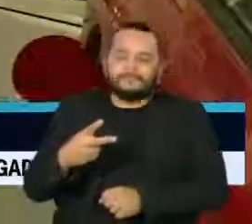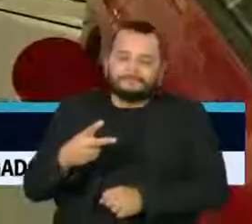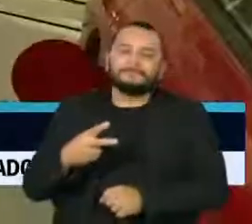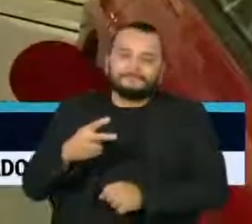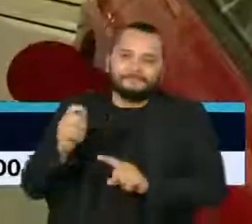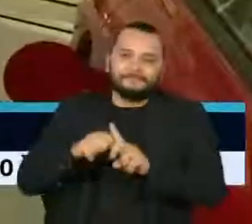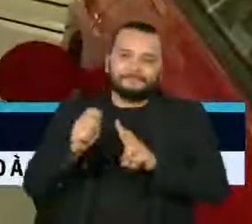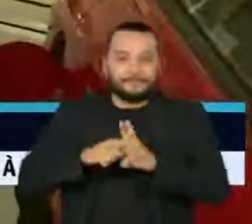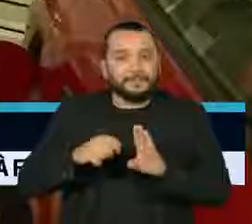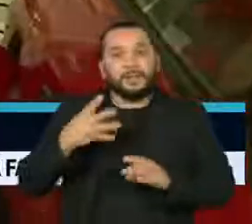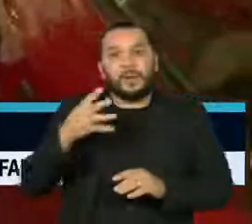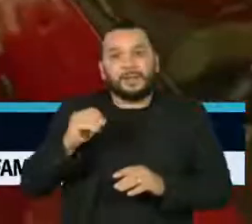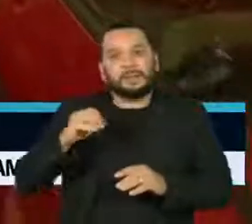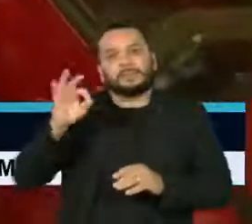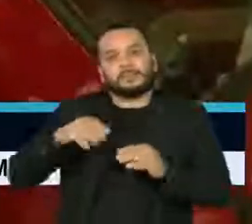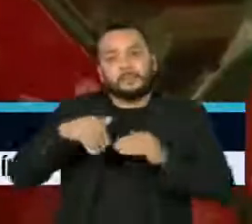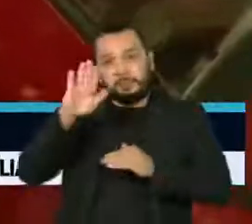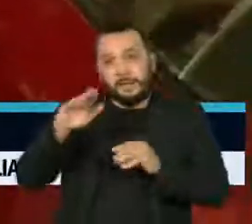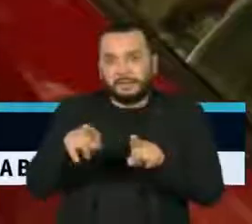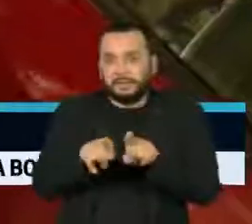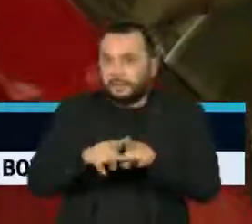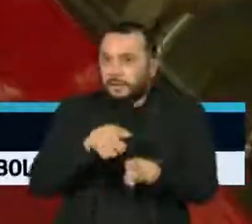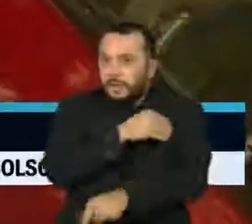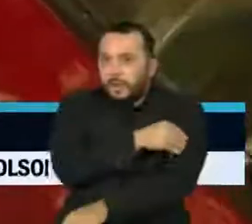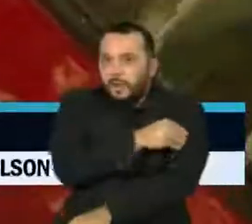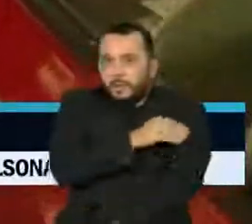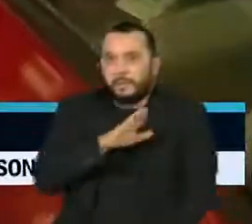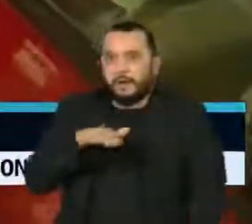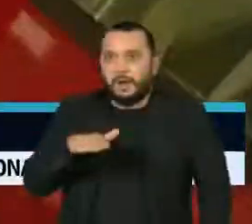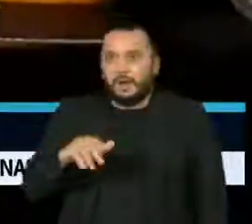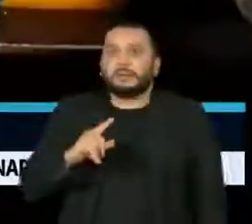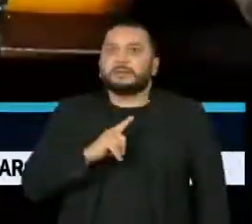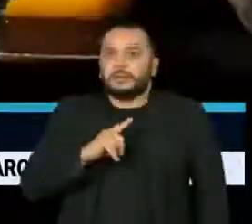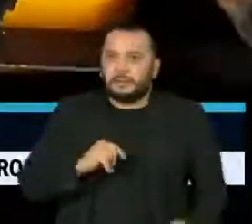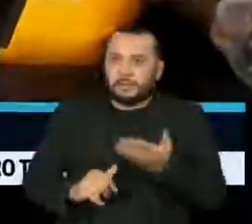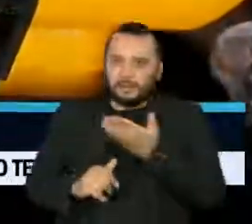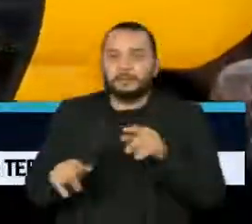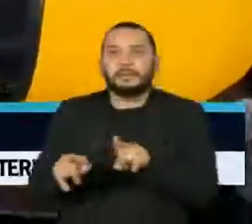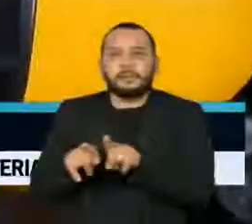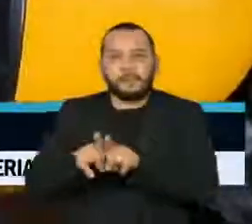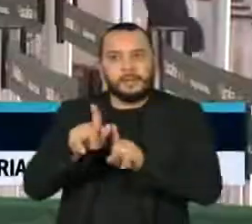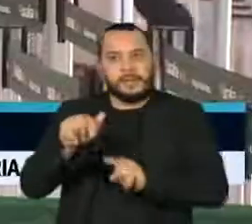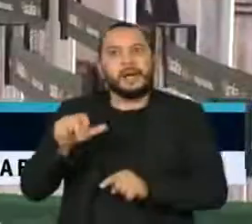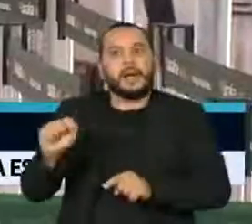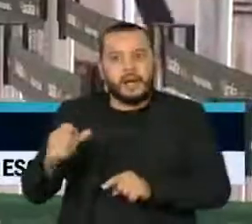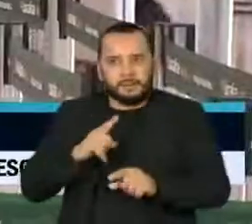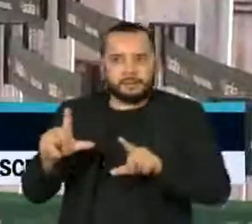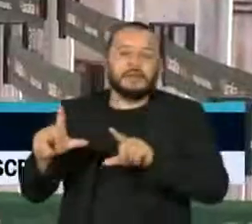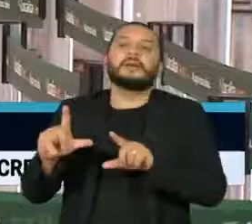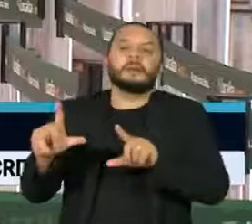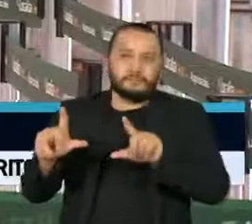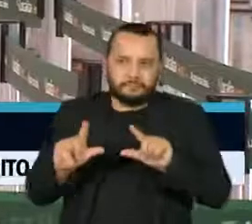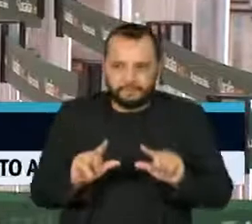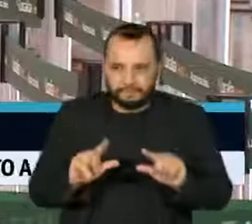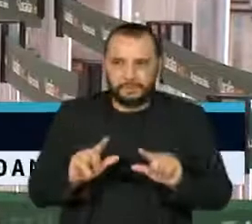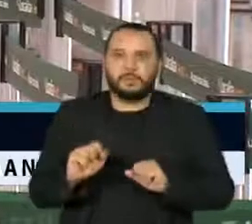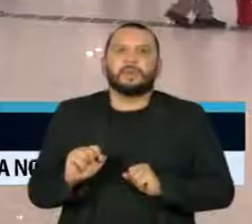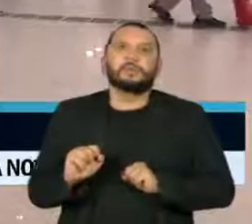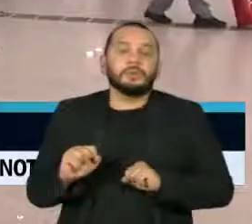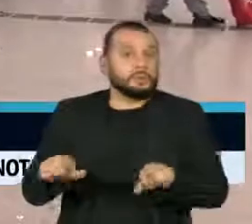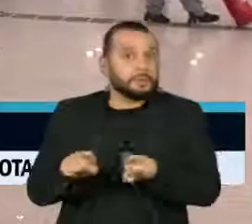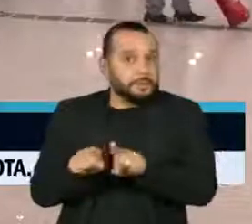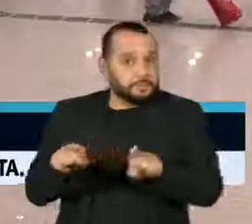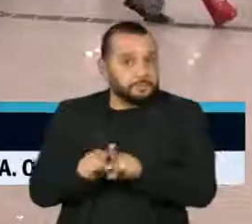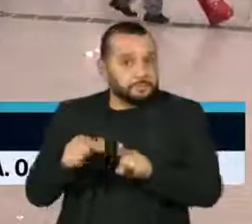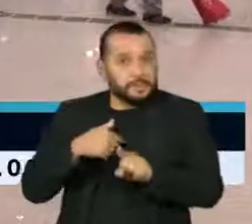40%. O etanol também ficou mais barato. Houve um pequeno reflexo até no gás veicular. Outra contribuição importante